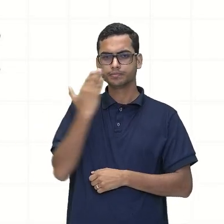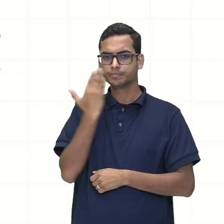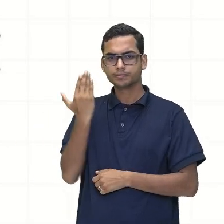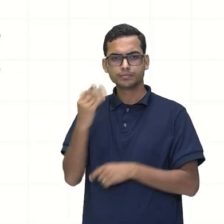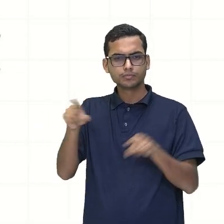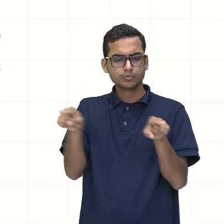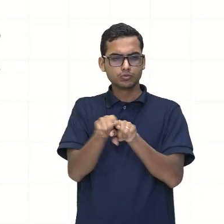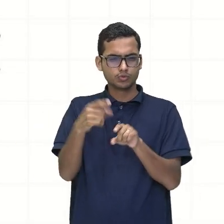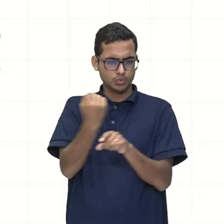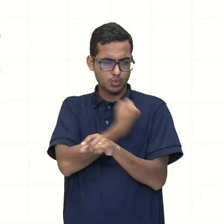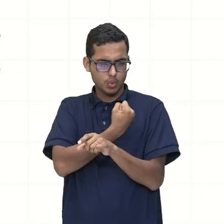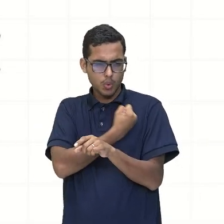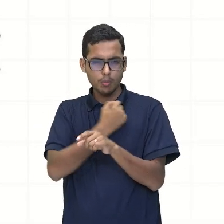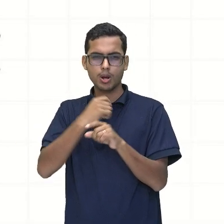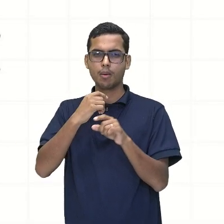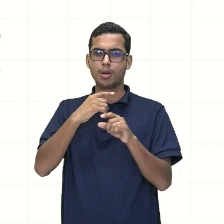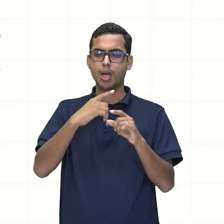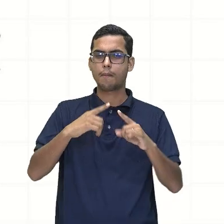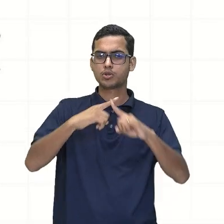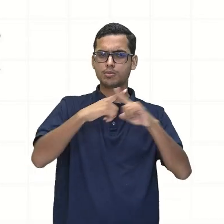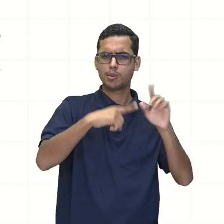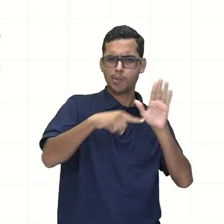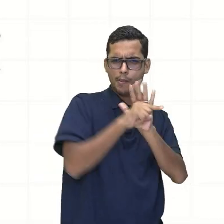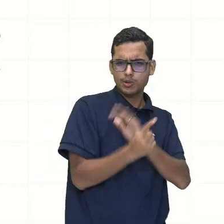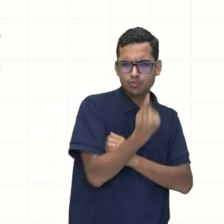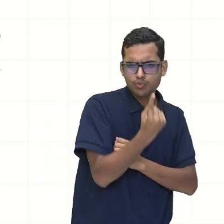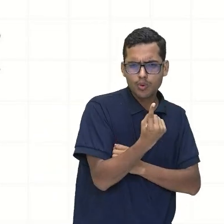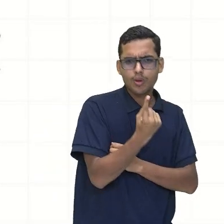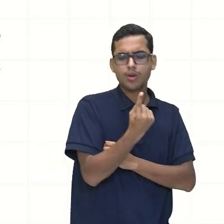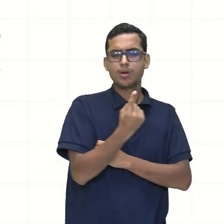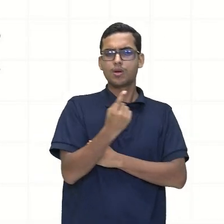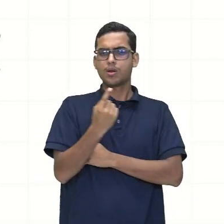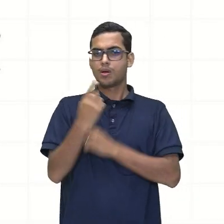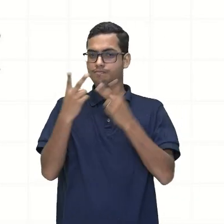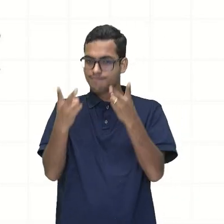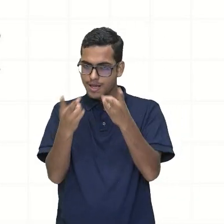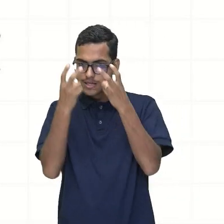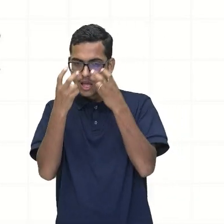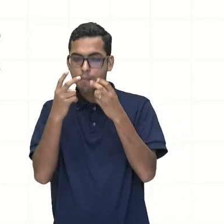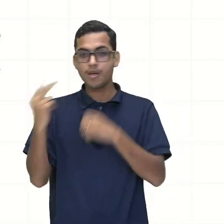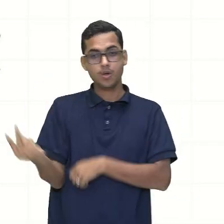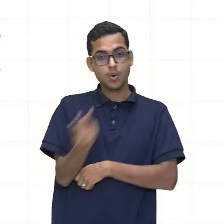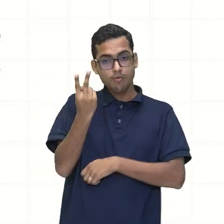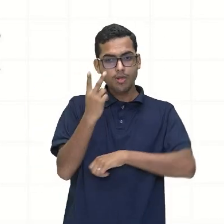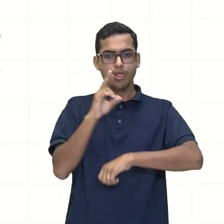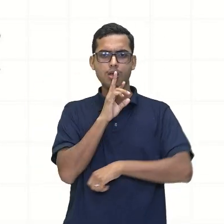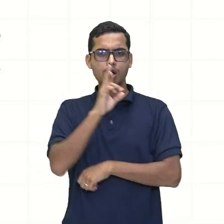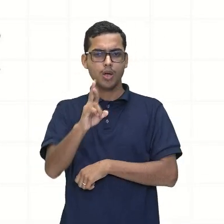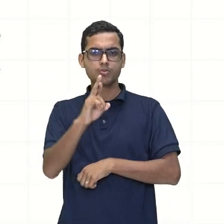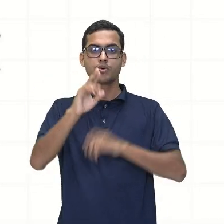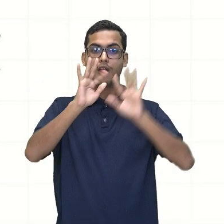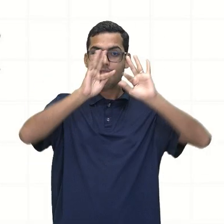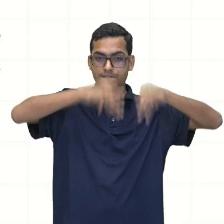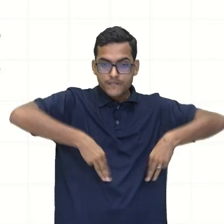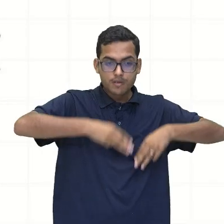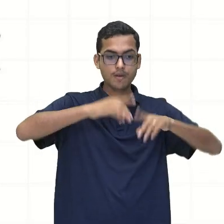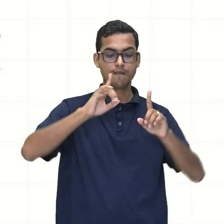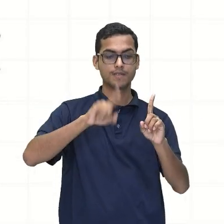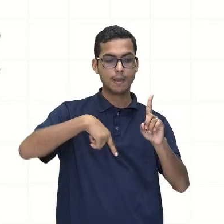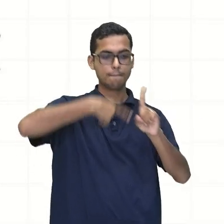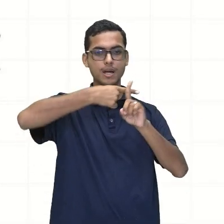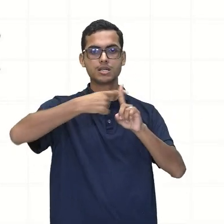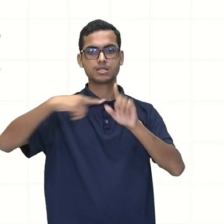número por menos 1, o que acontece? O sinal do valor que a gente multiplicou muda. O que